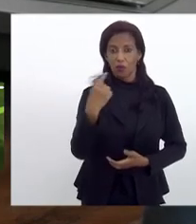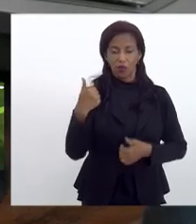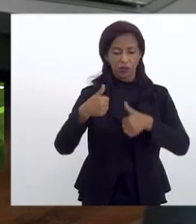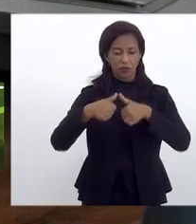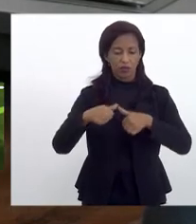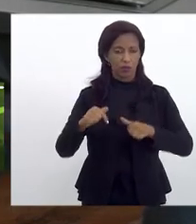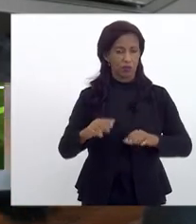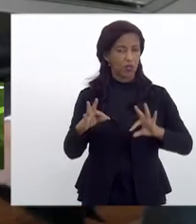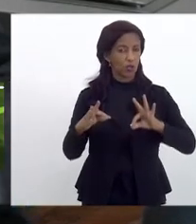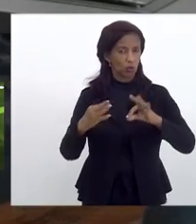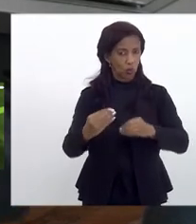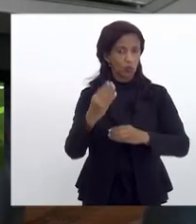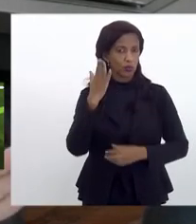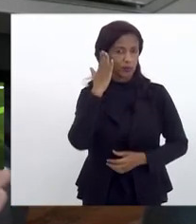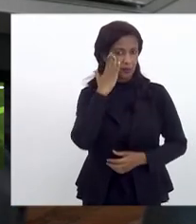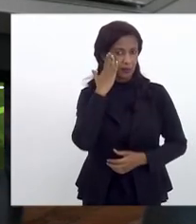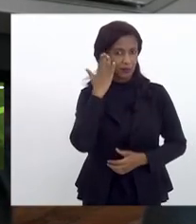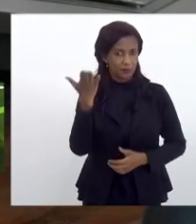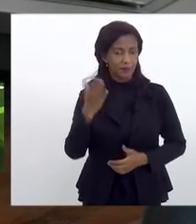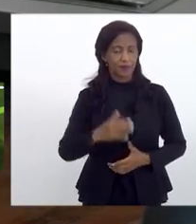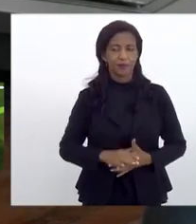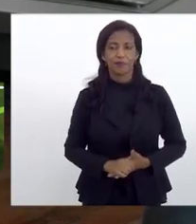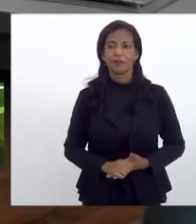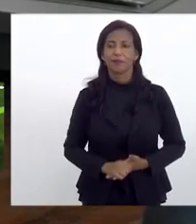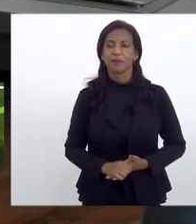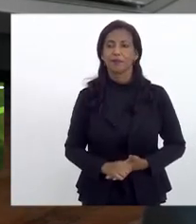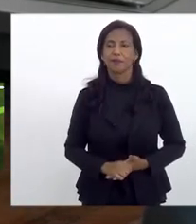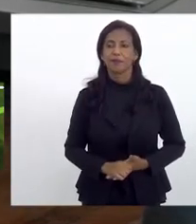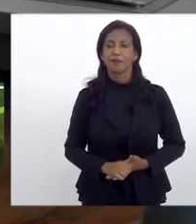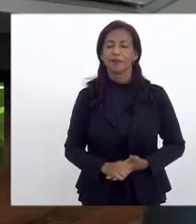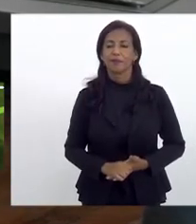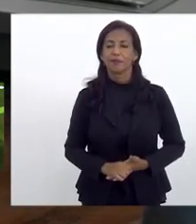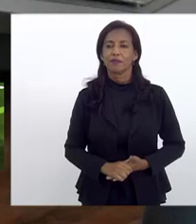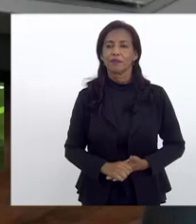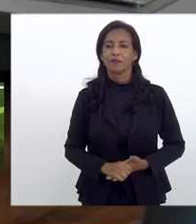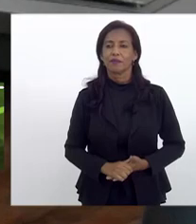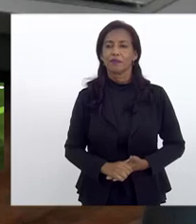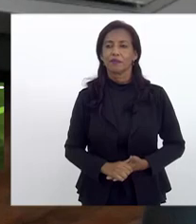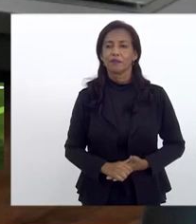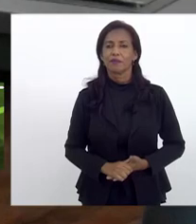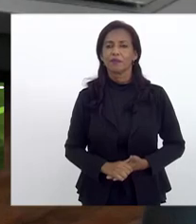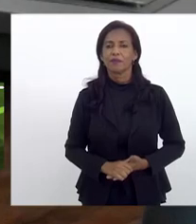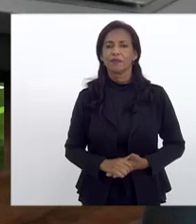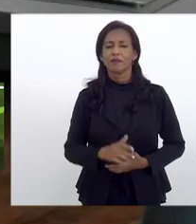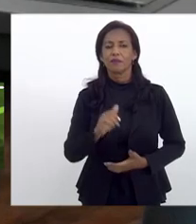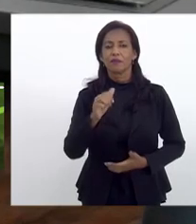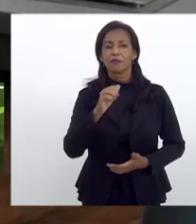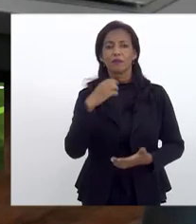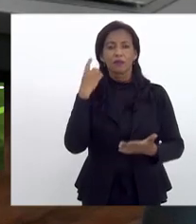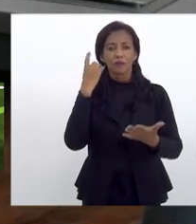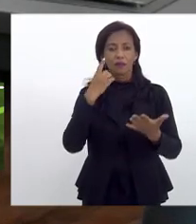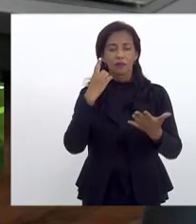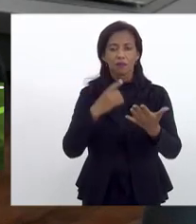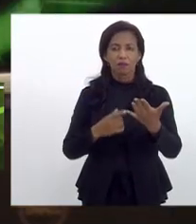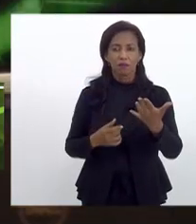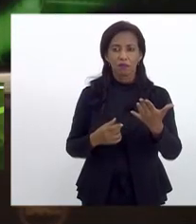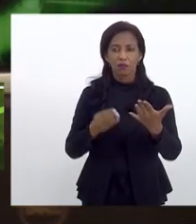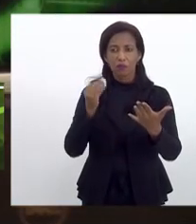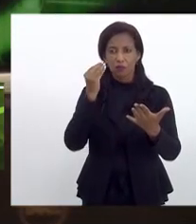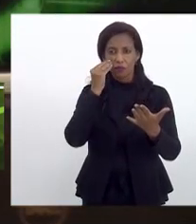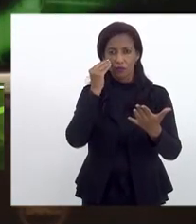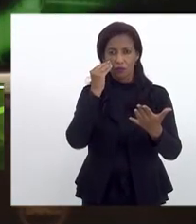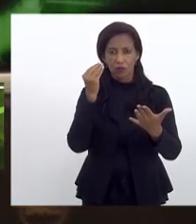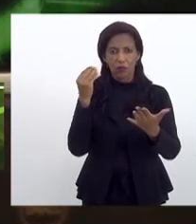Todos nós Sabíamos disso De coles salteado Sob a Pô não André Claro Só pra Pra ficar Tô tentando aqui